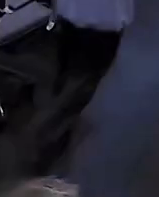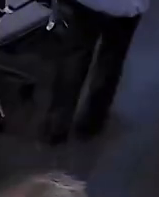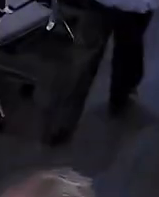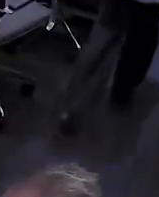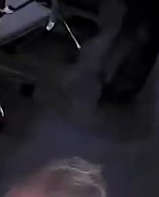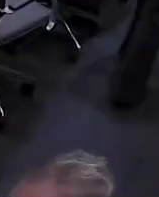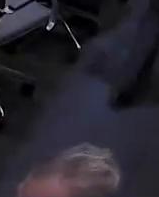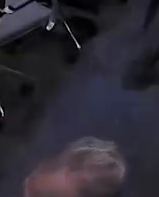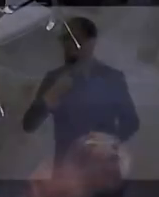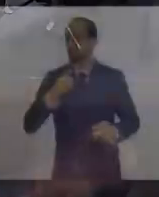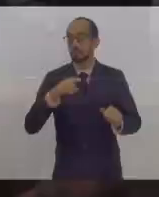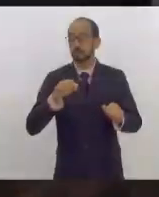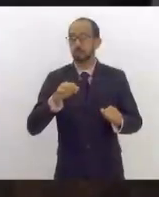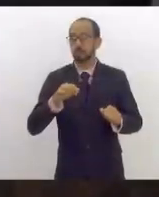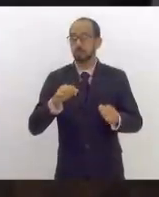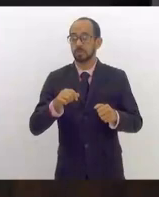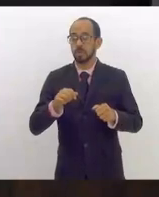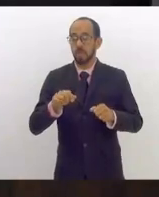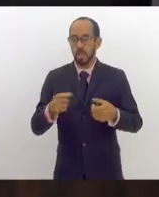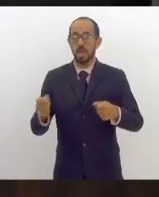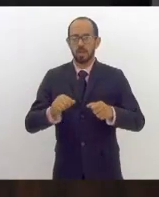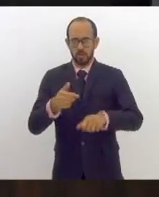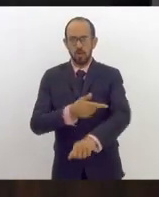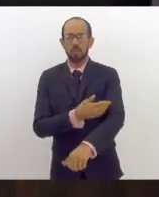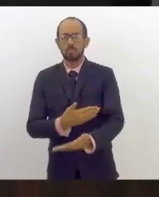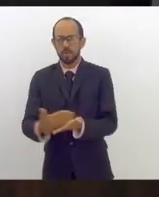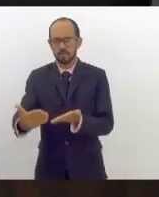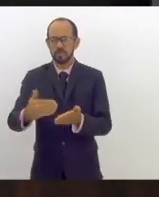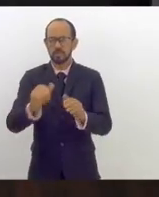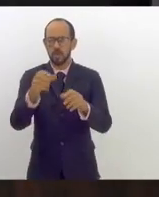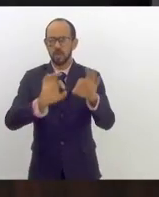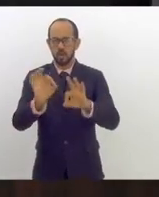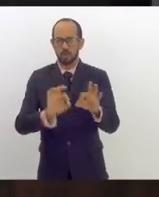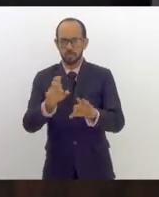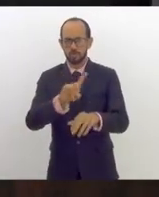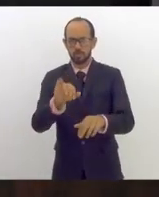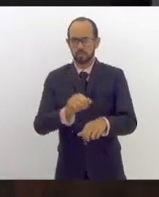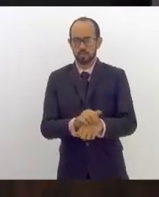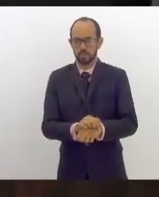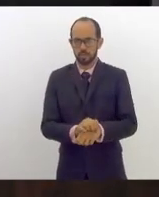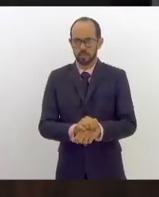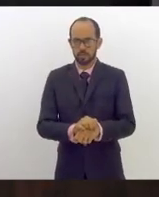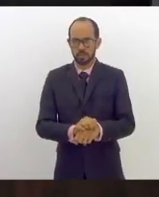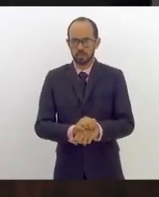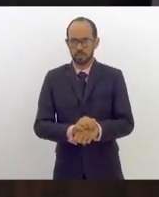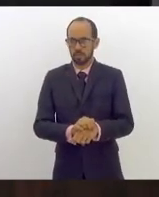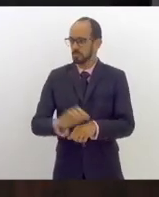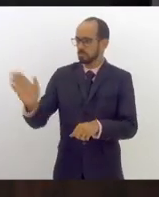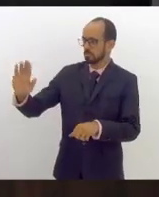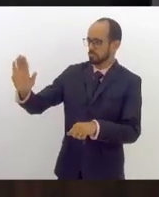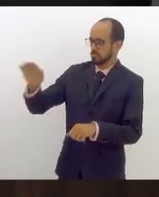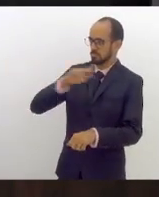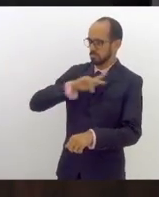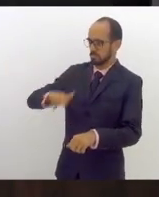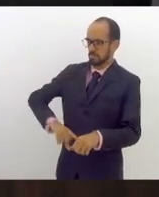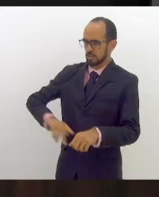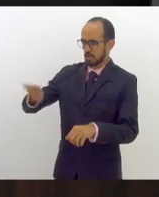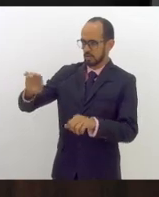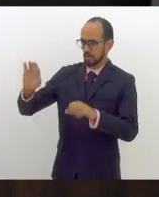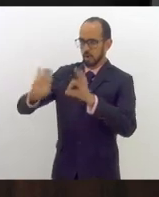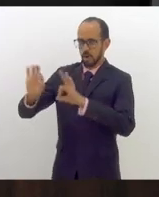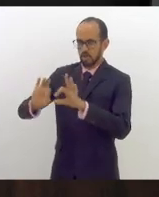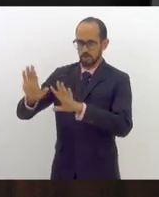reiniciarmos a sessão passa a ordem do dia senhor presidente questão de ordem questão de ordem